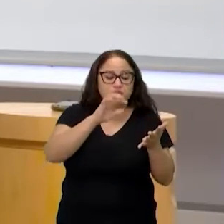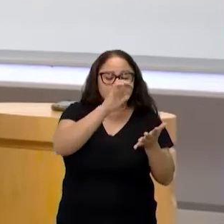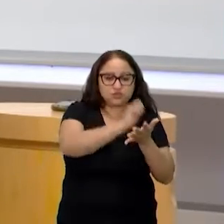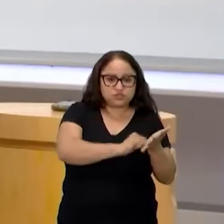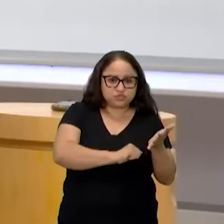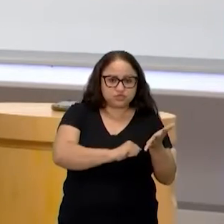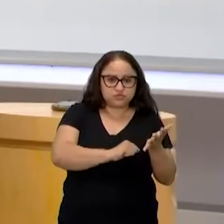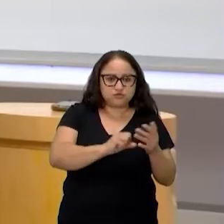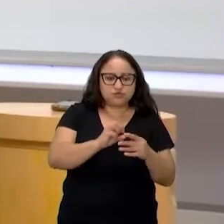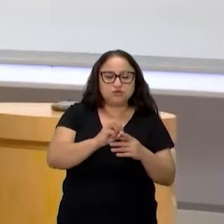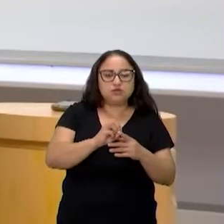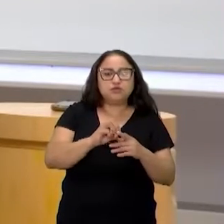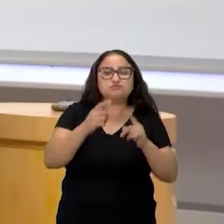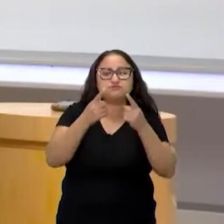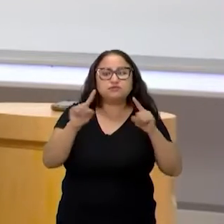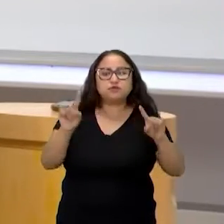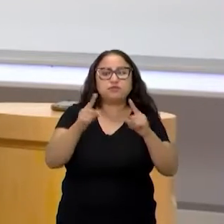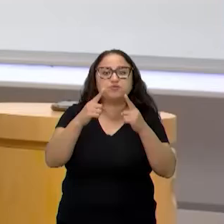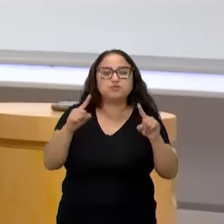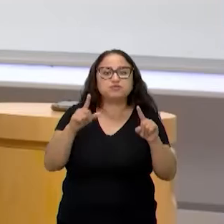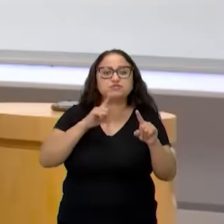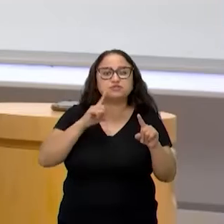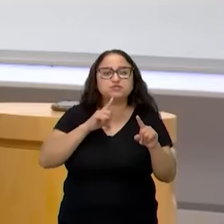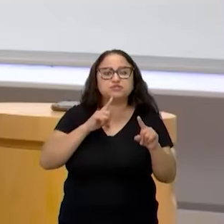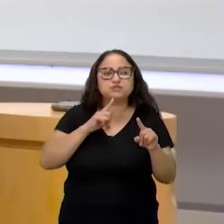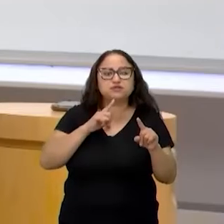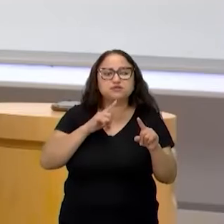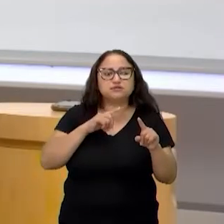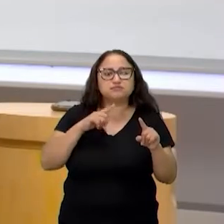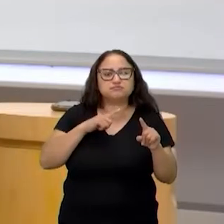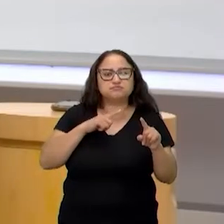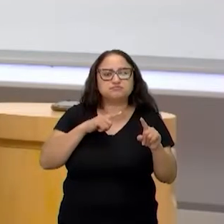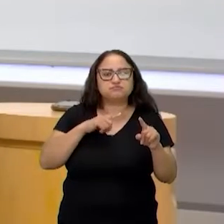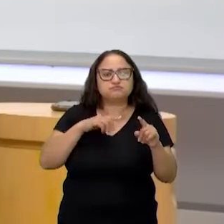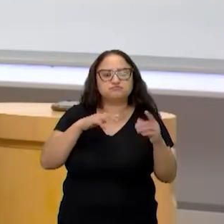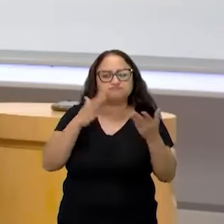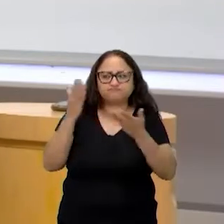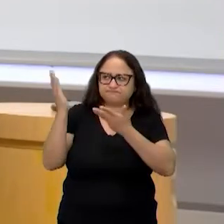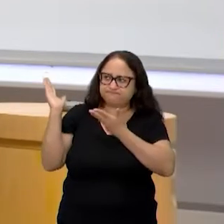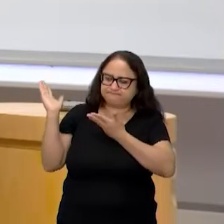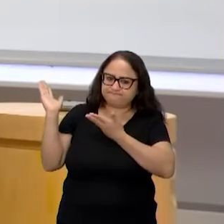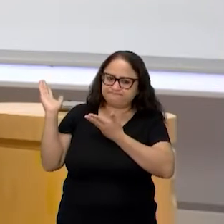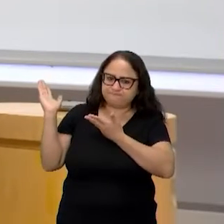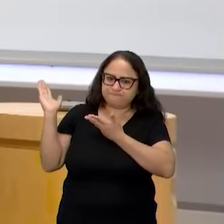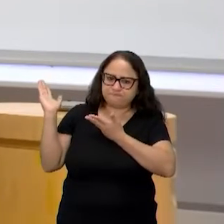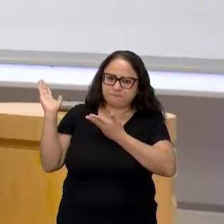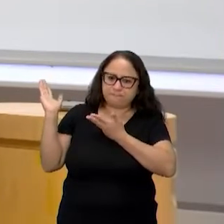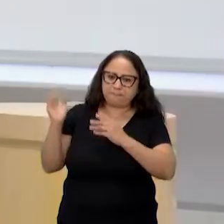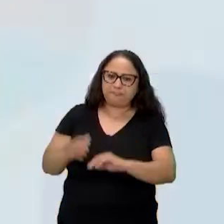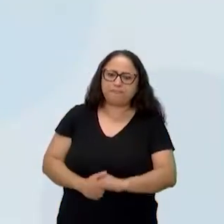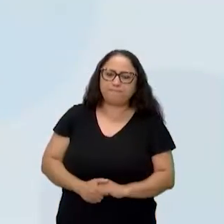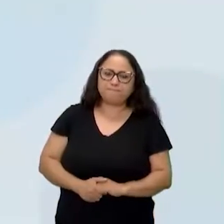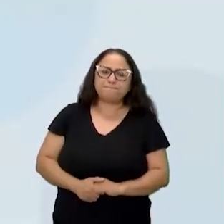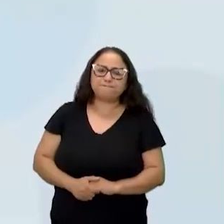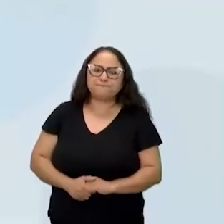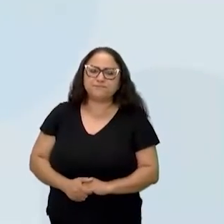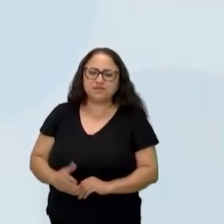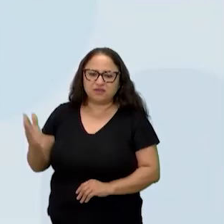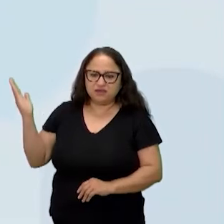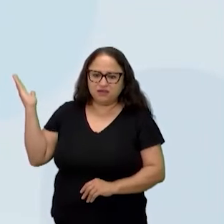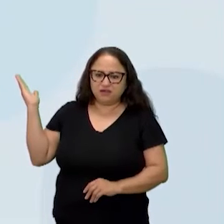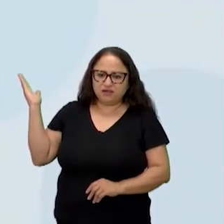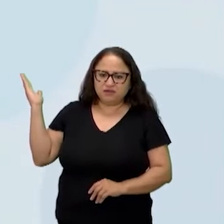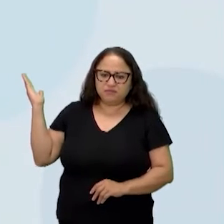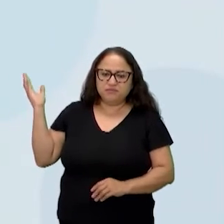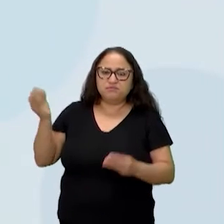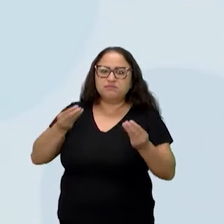da música em si? Nós temos aí o registro de partitura. Observem aí, né, na nossa lousa digital, né, que